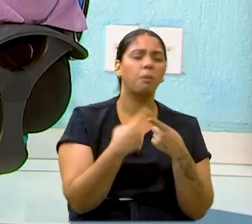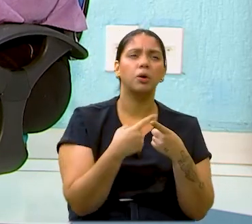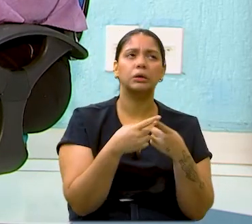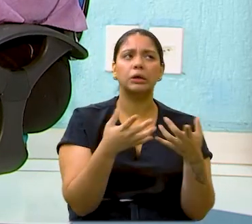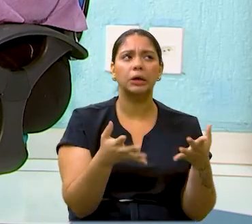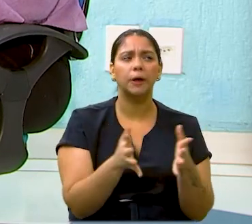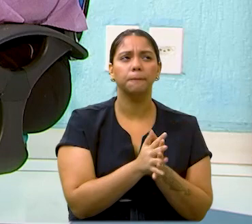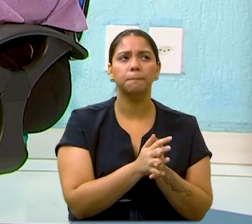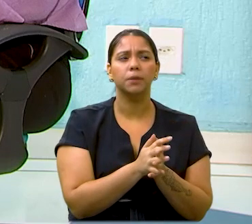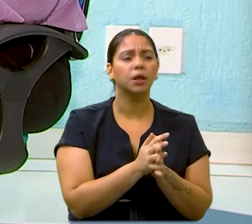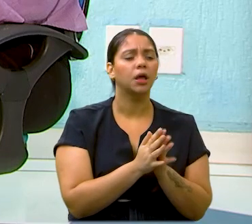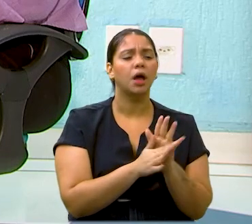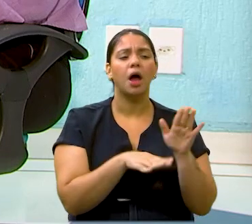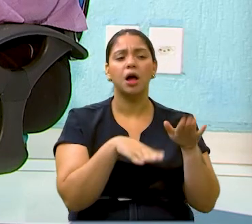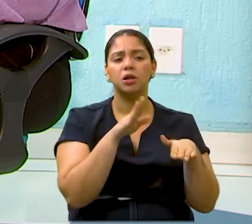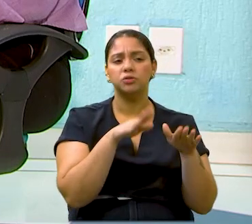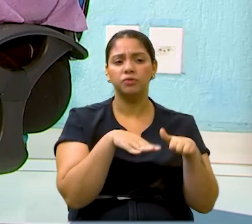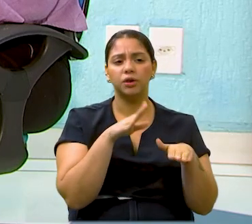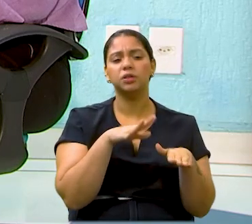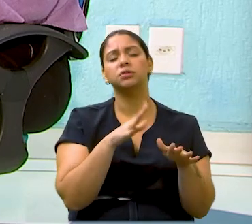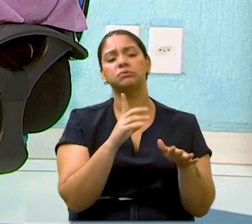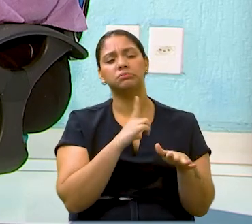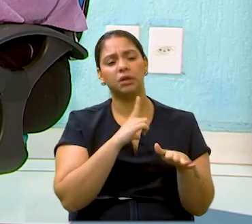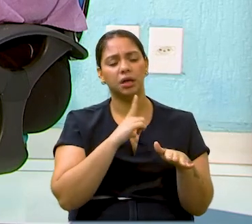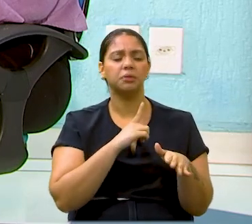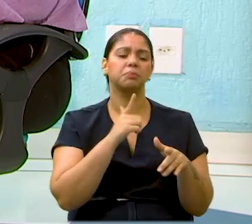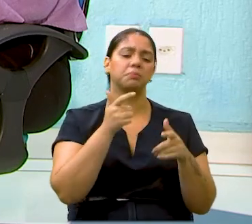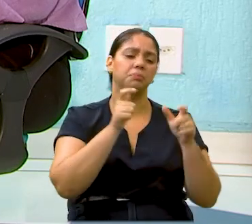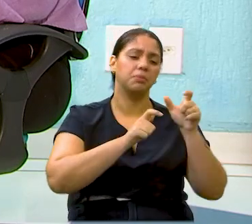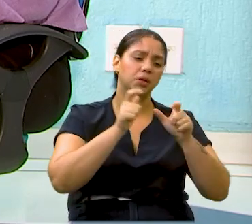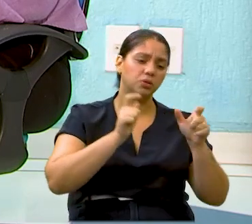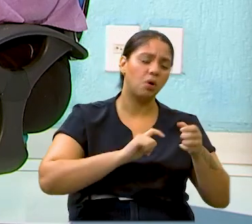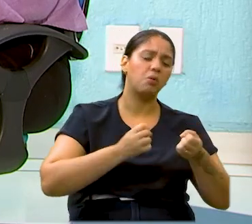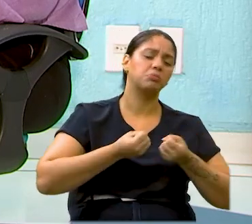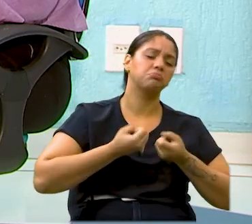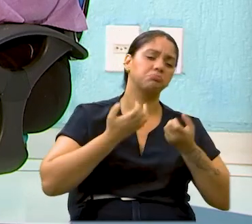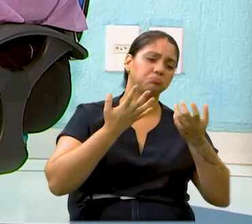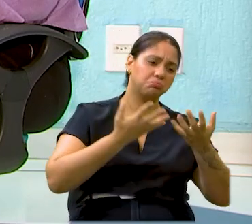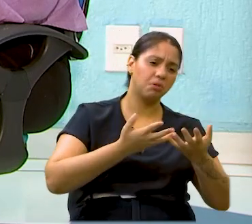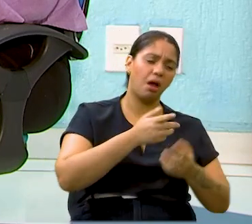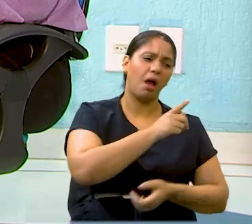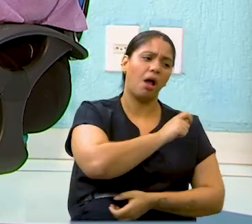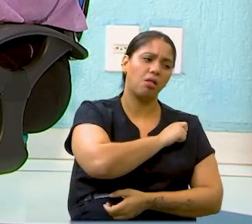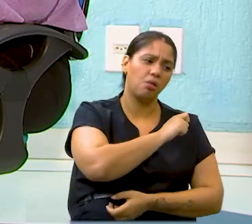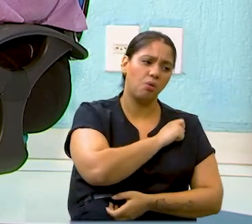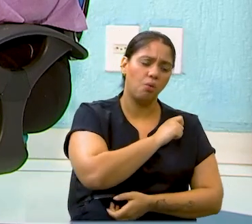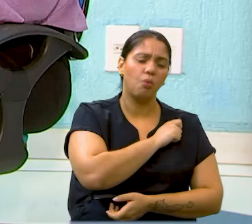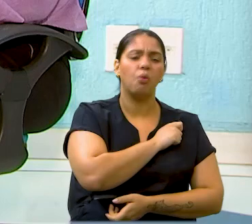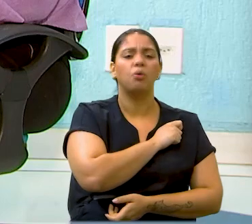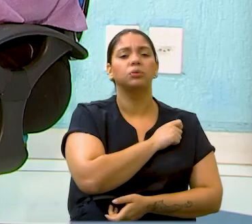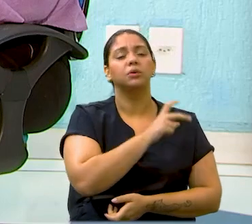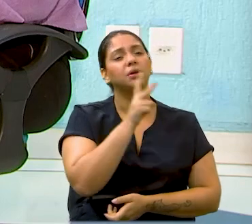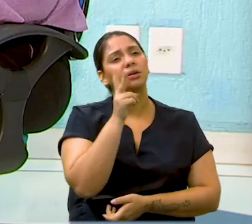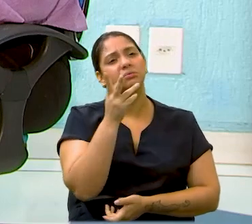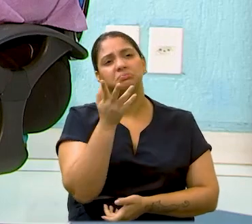assim, muitas vezes a gente ouve relatos de alunos